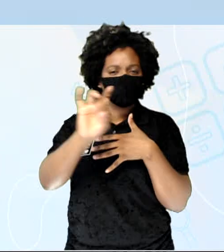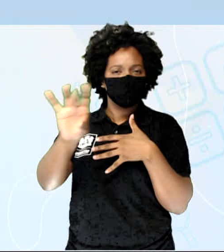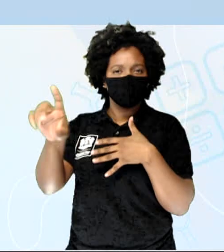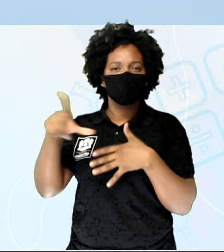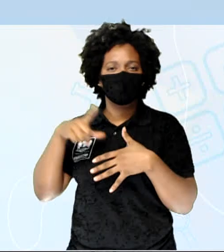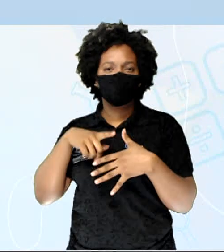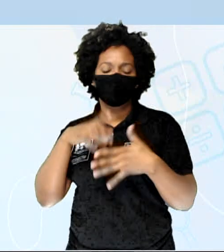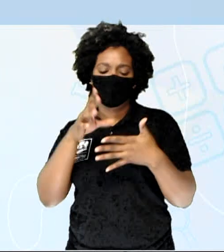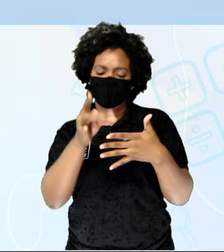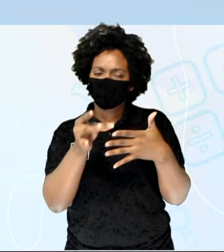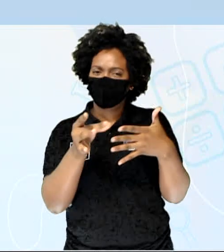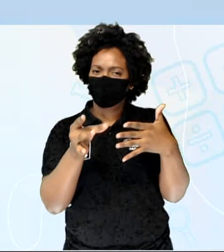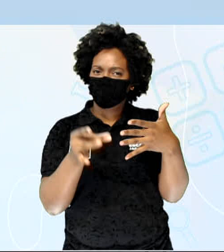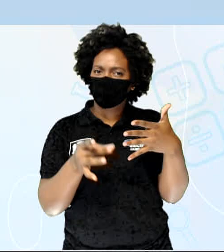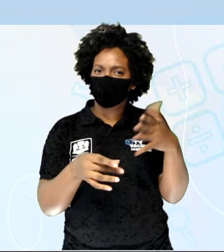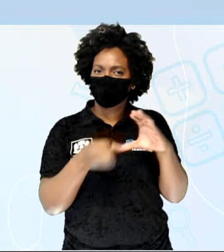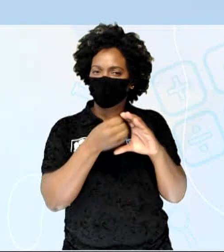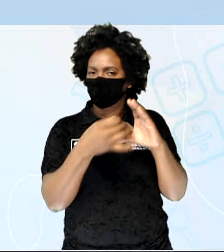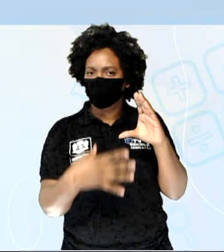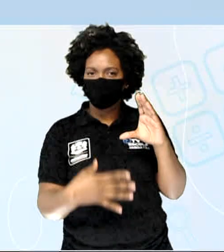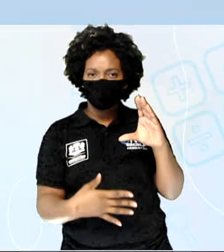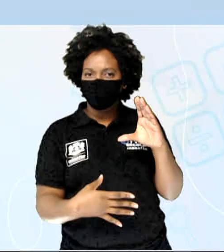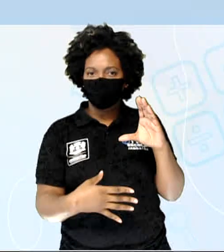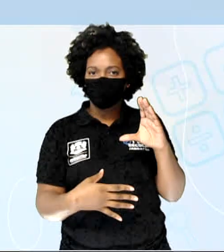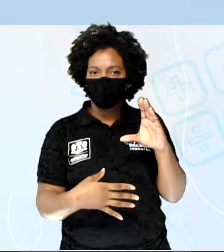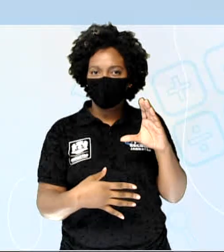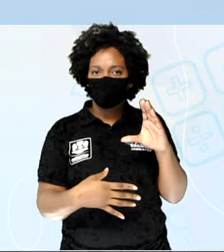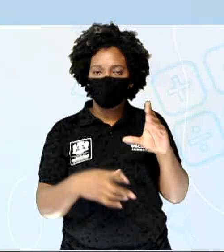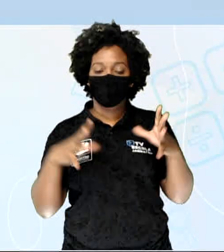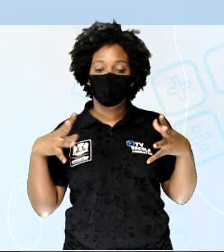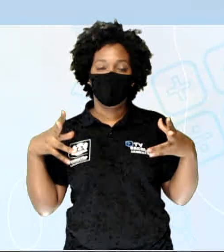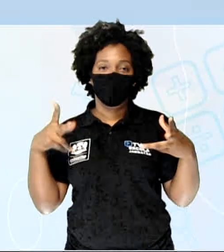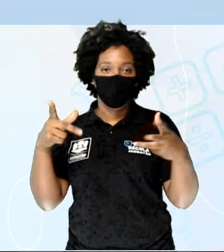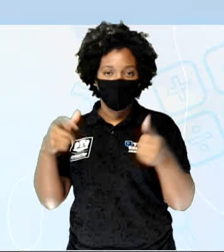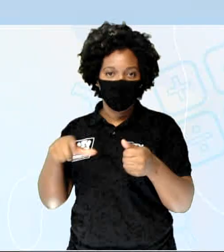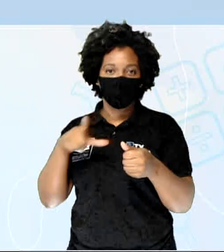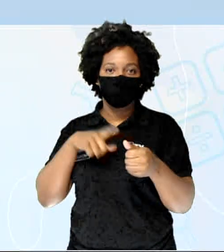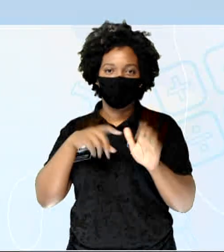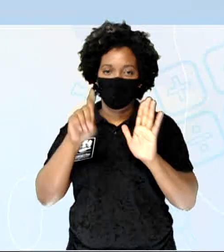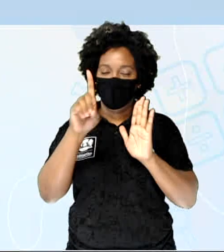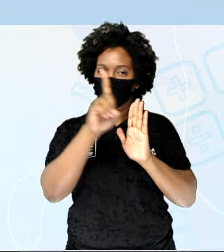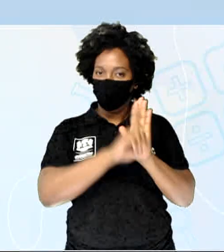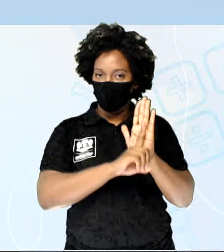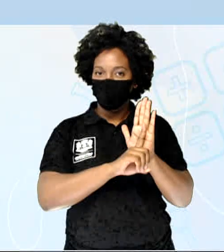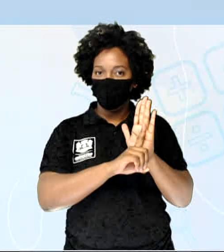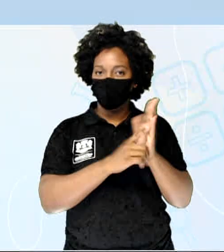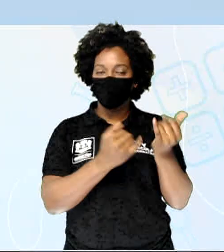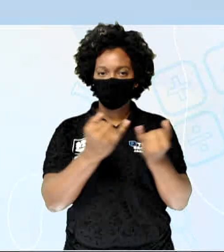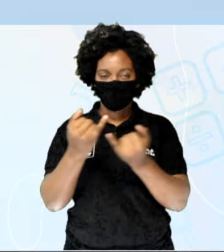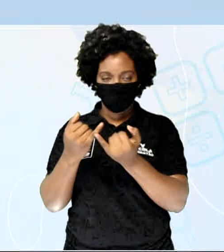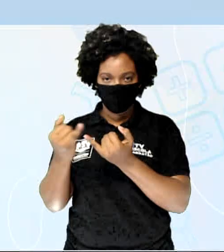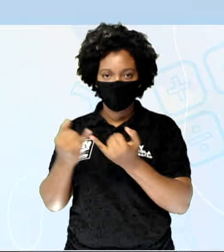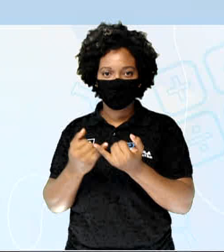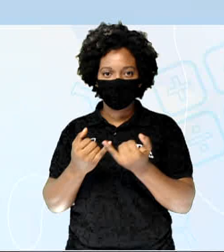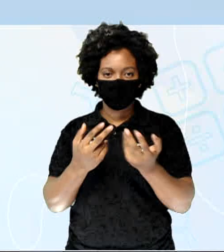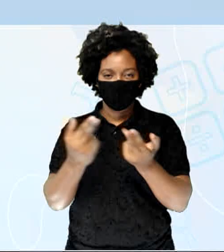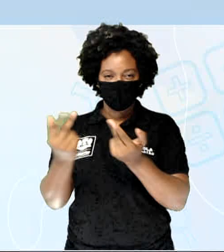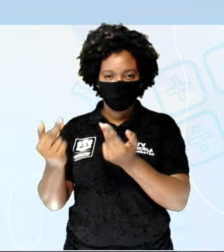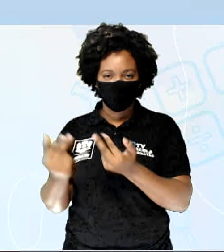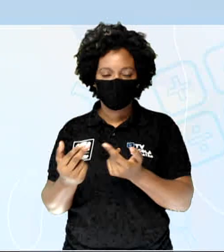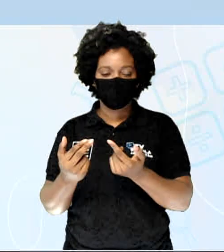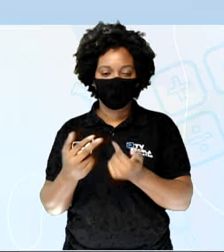suas particularidades, mas todos têm os mesmos direitos. Lembrando que o